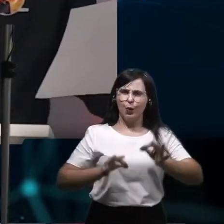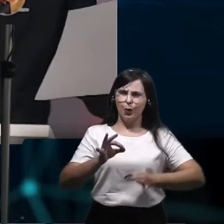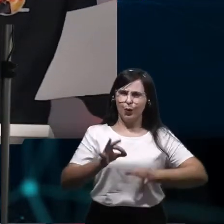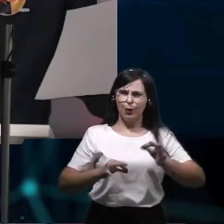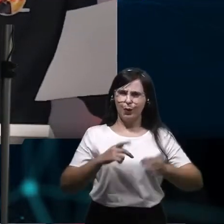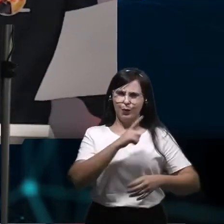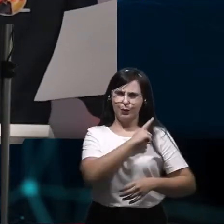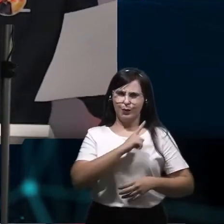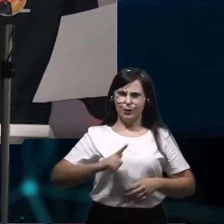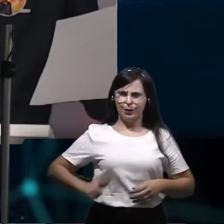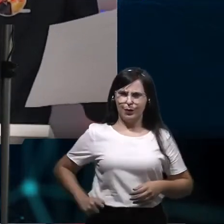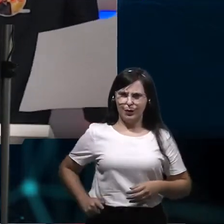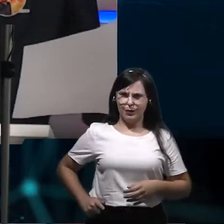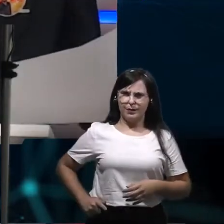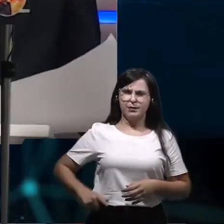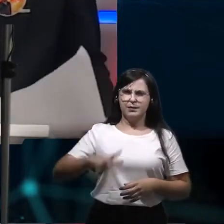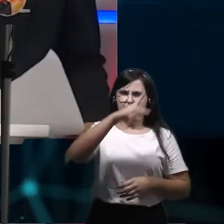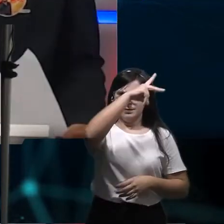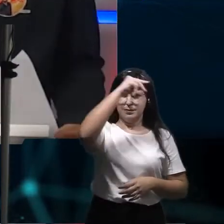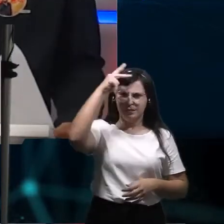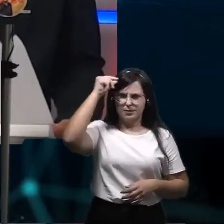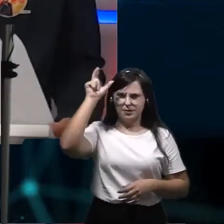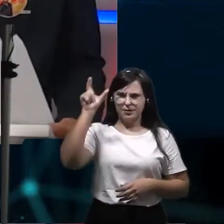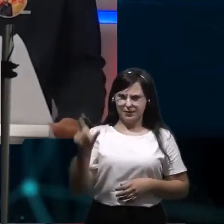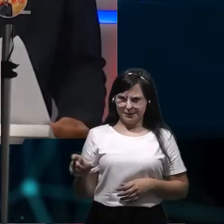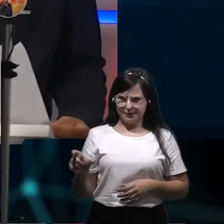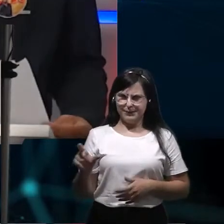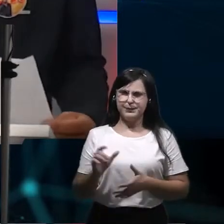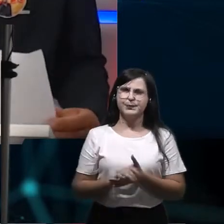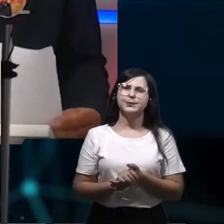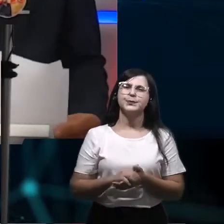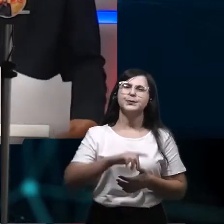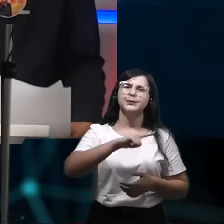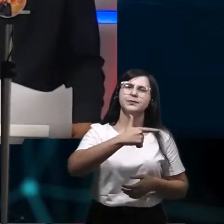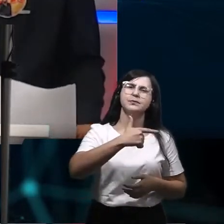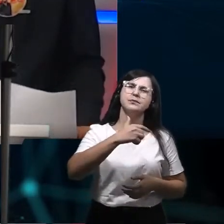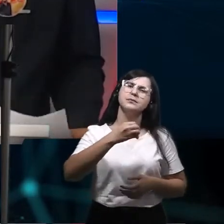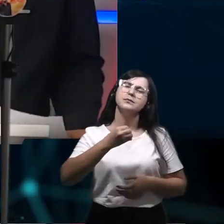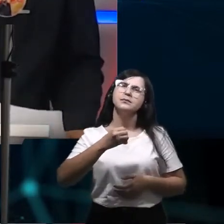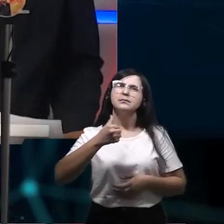do prefeito Hilário, de 2016, ele...